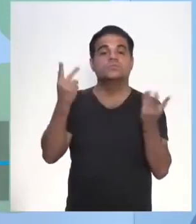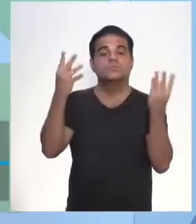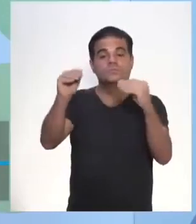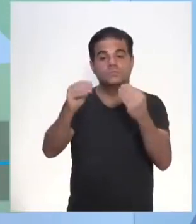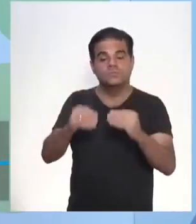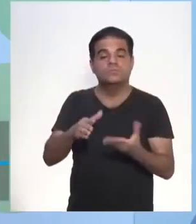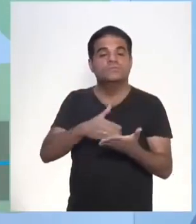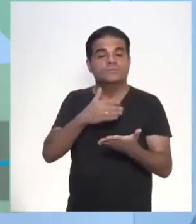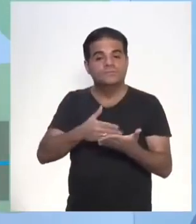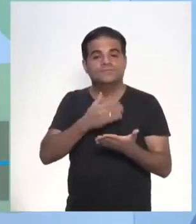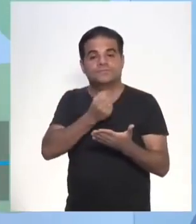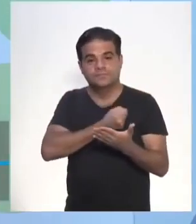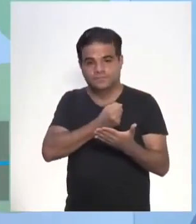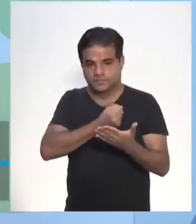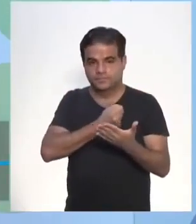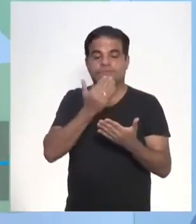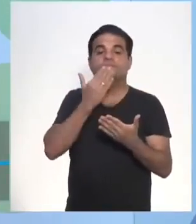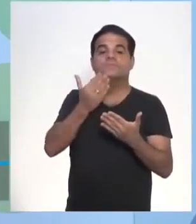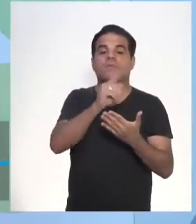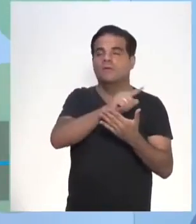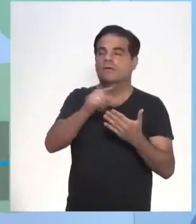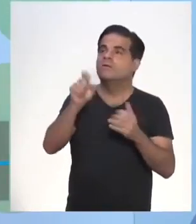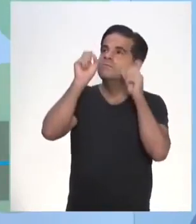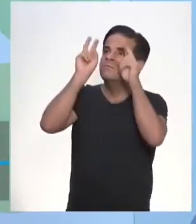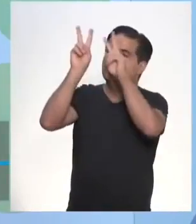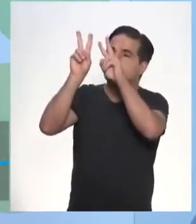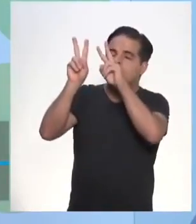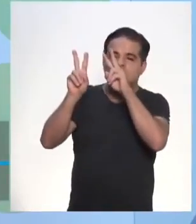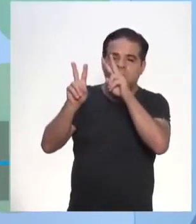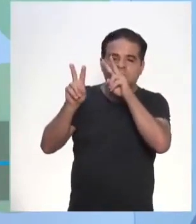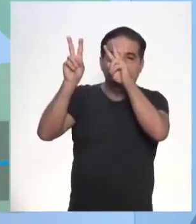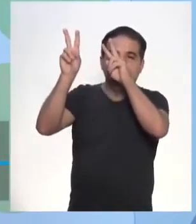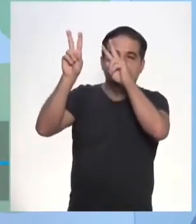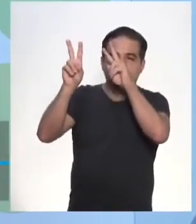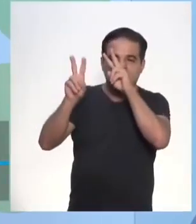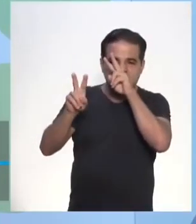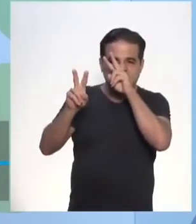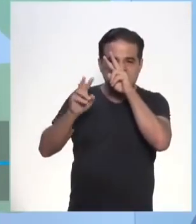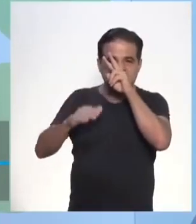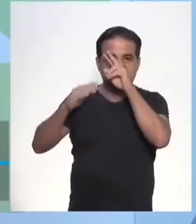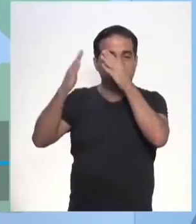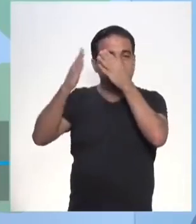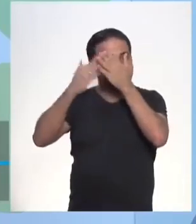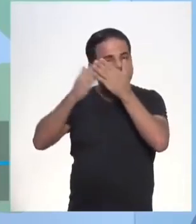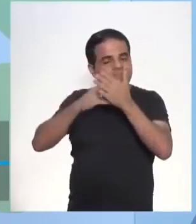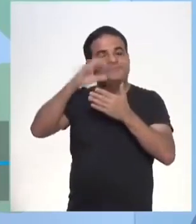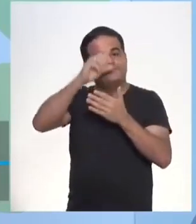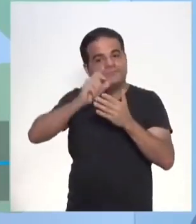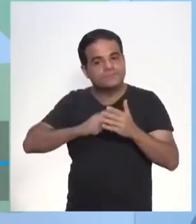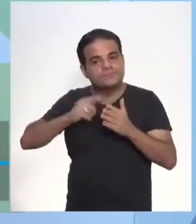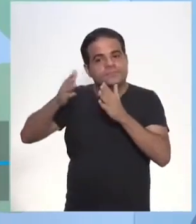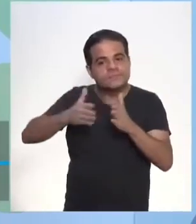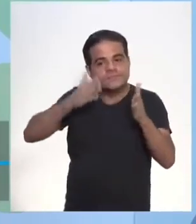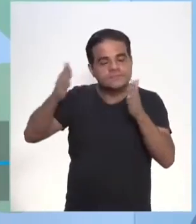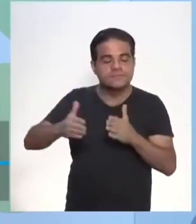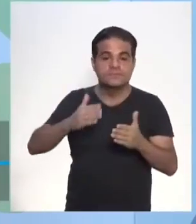também a página. Mas eu ia pedir para vocês olharem o seguinte, sempre ajudarem os alunos no seguinte, o caderno ele tem sequências de atividades, né?